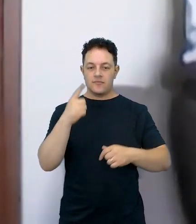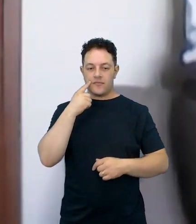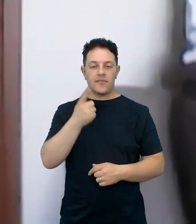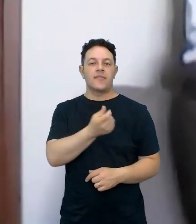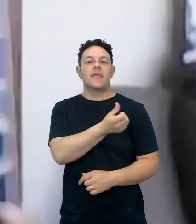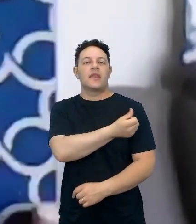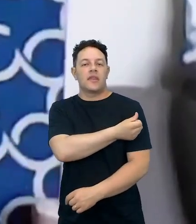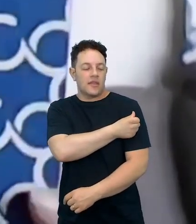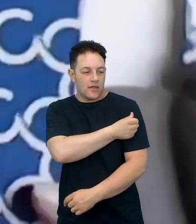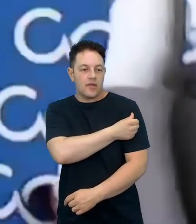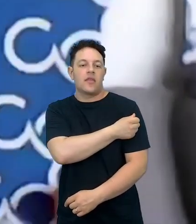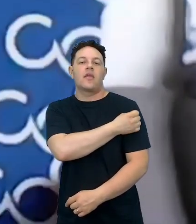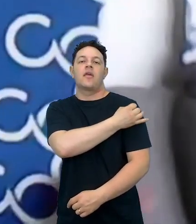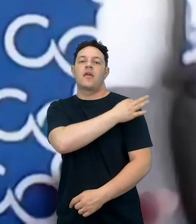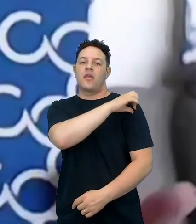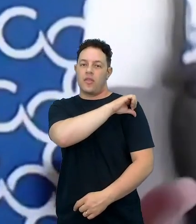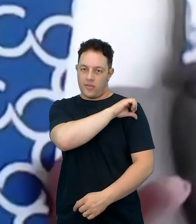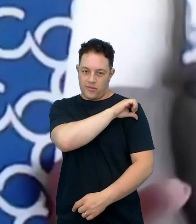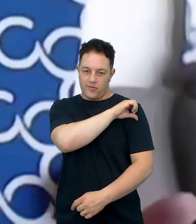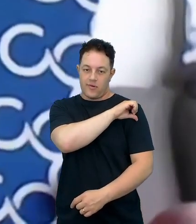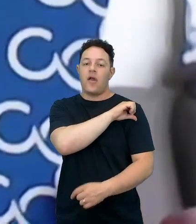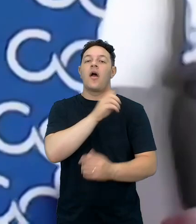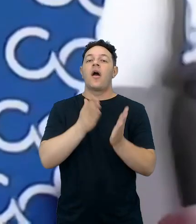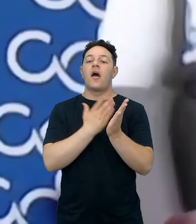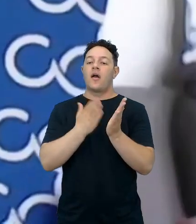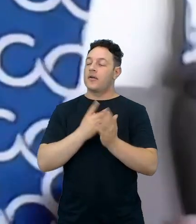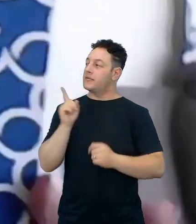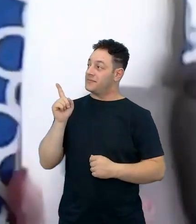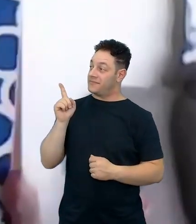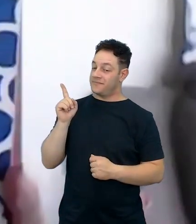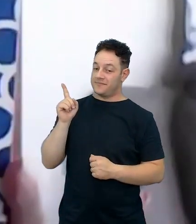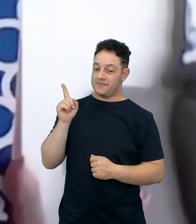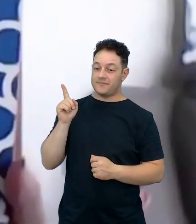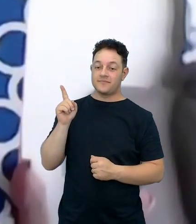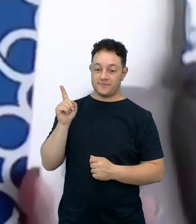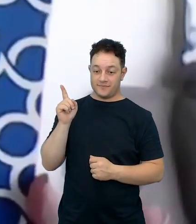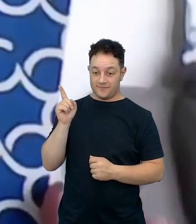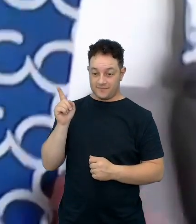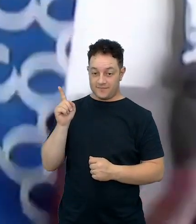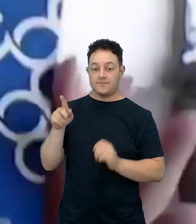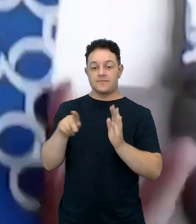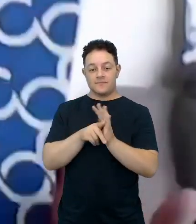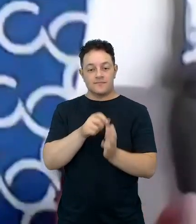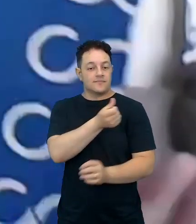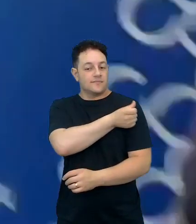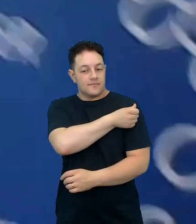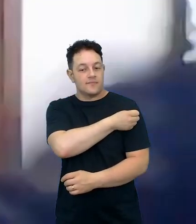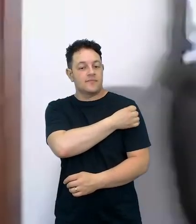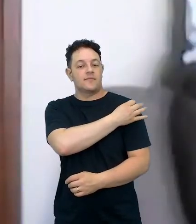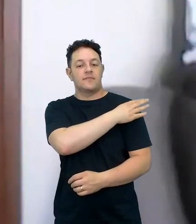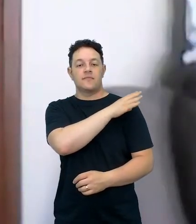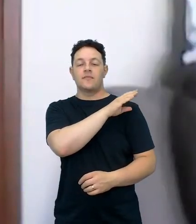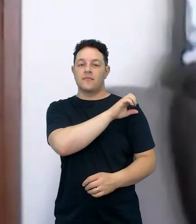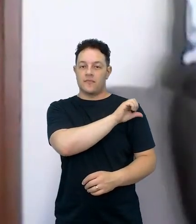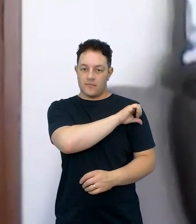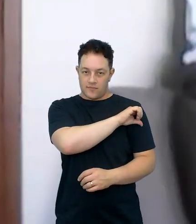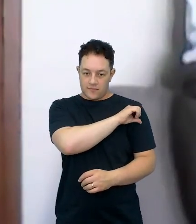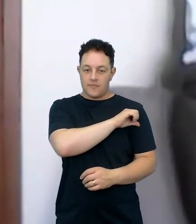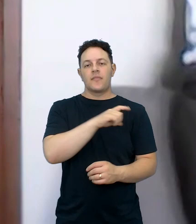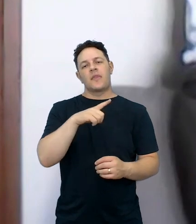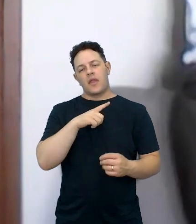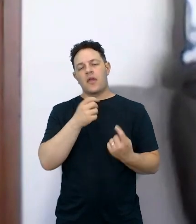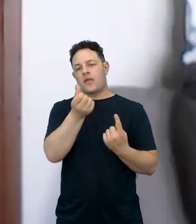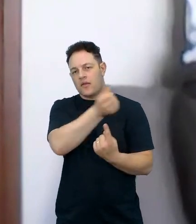ano com este caderno aqui, né? Esse aqui é o caderno do estudante, do sexto ao nono, esse é do sexto, tem o volume do